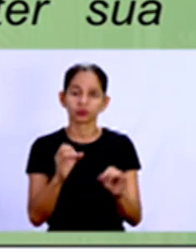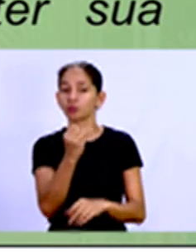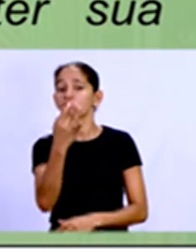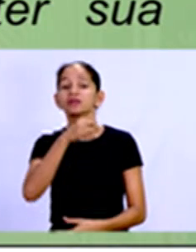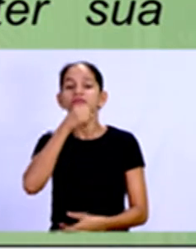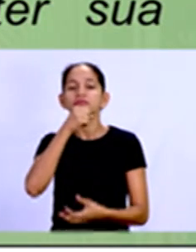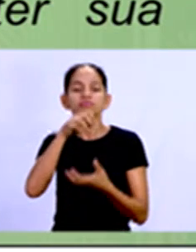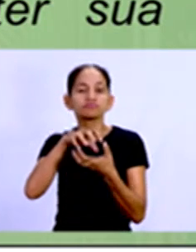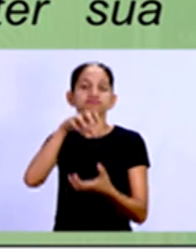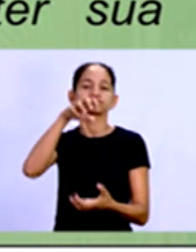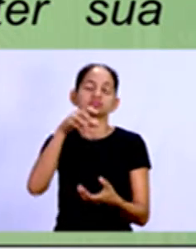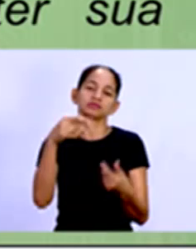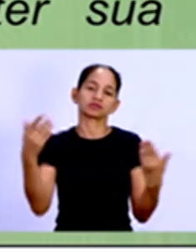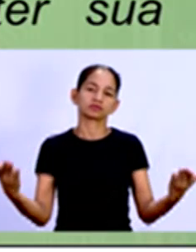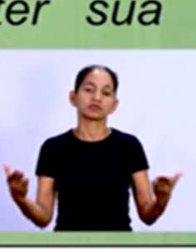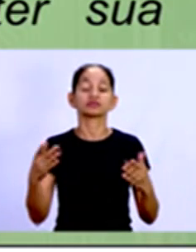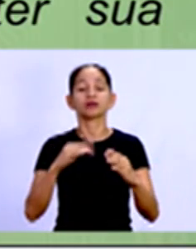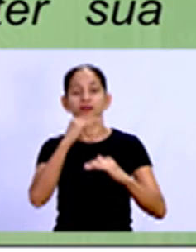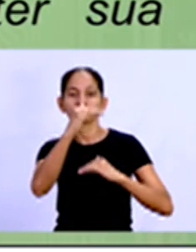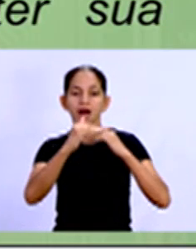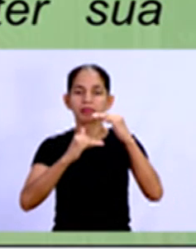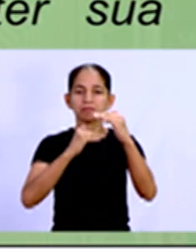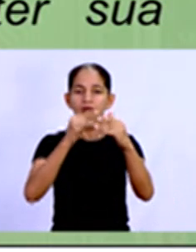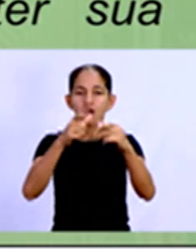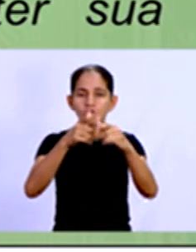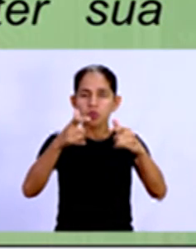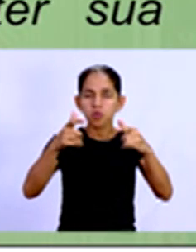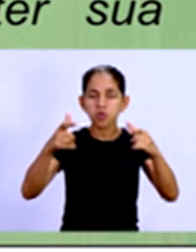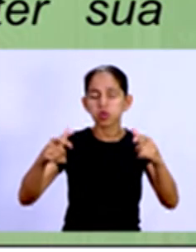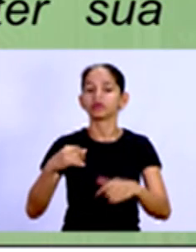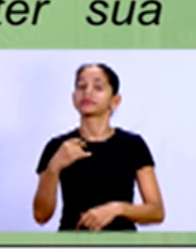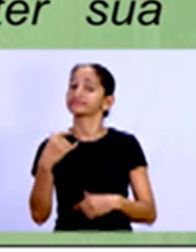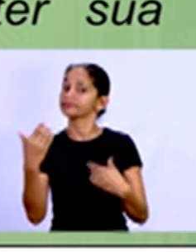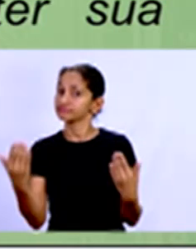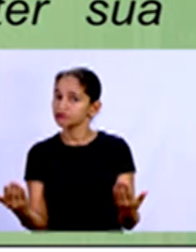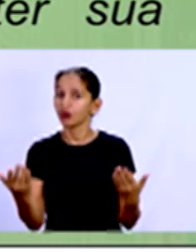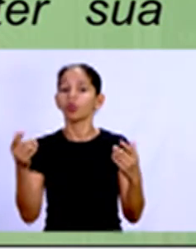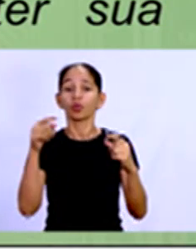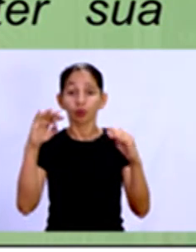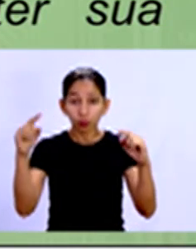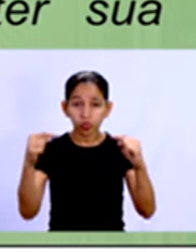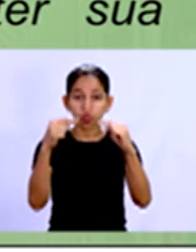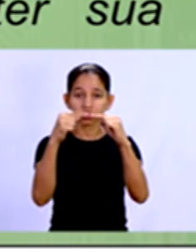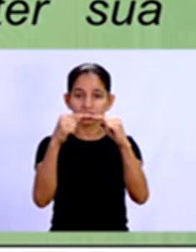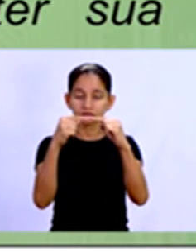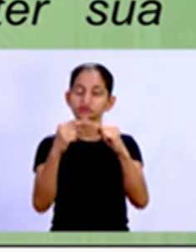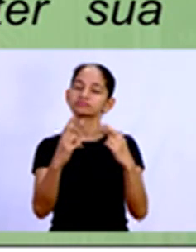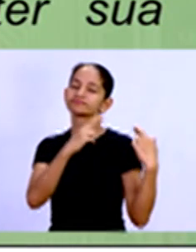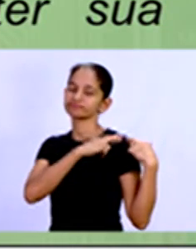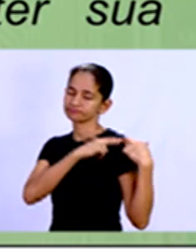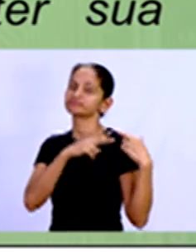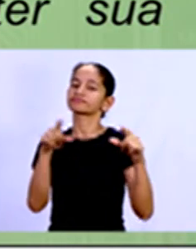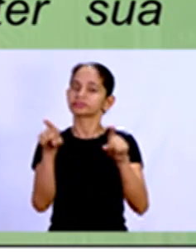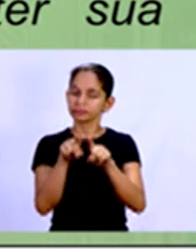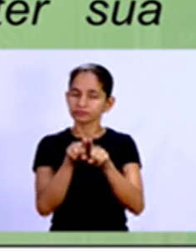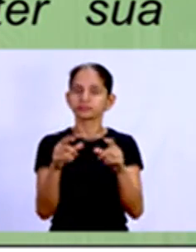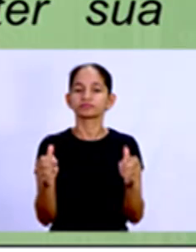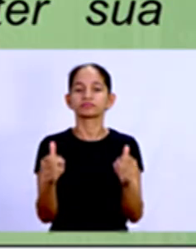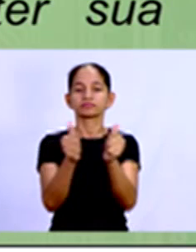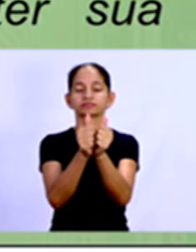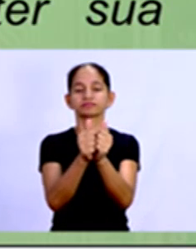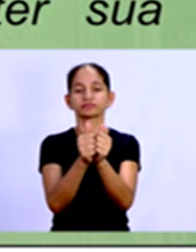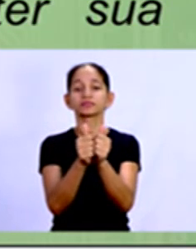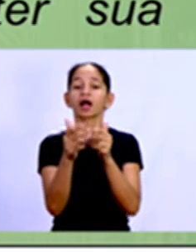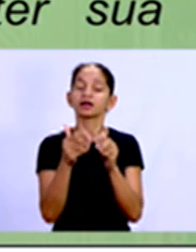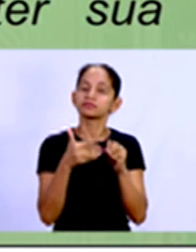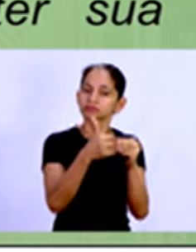idosos. Cresce exponencialmente a importância do trabalho do cuidador de idoso, praticamente